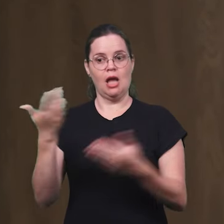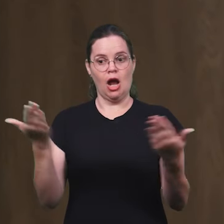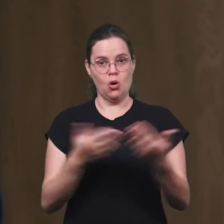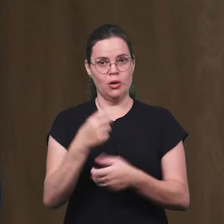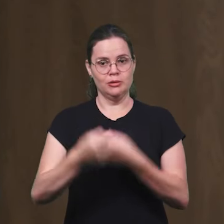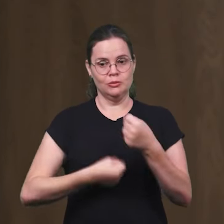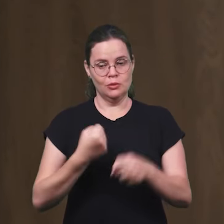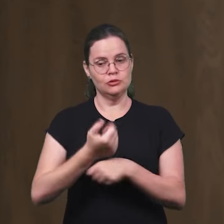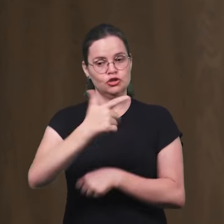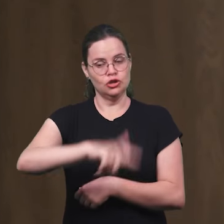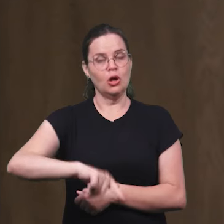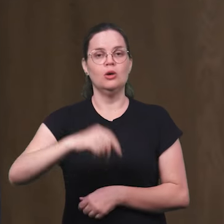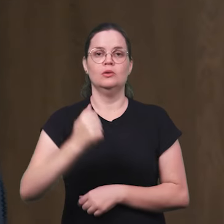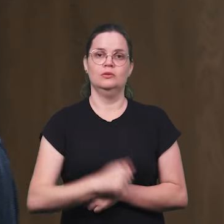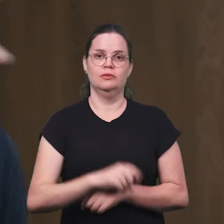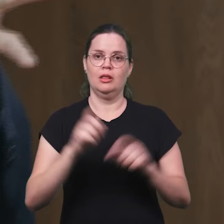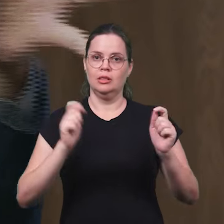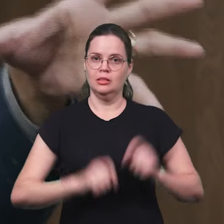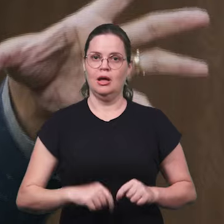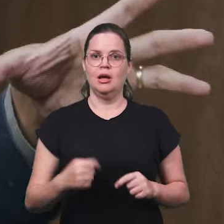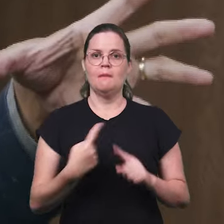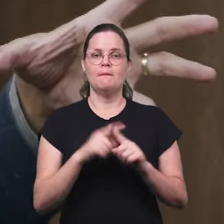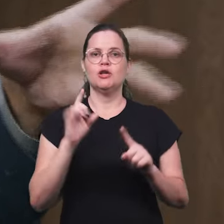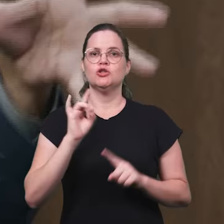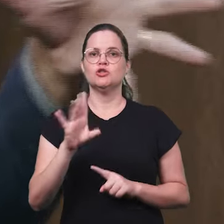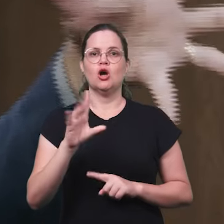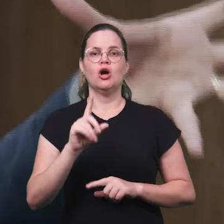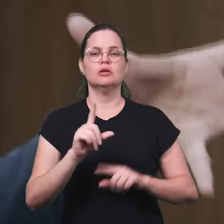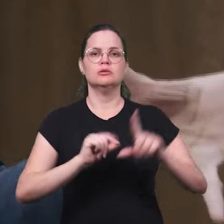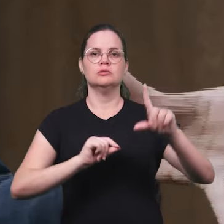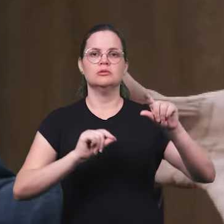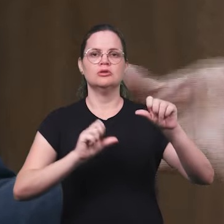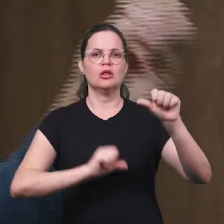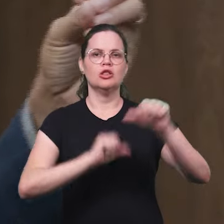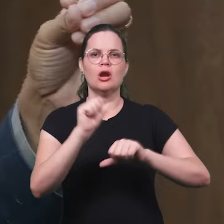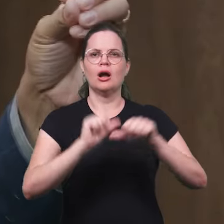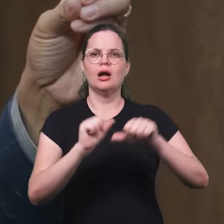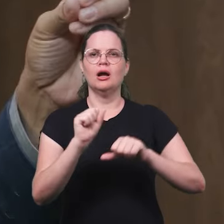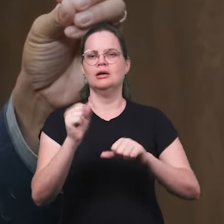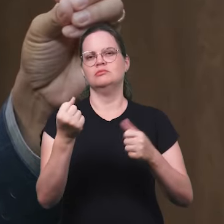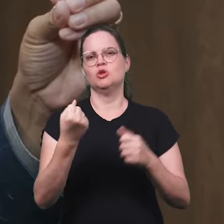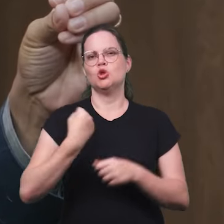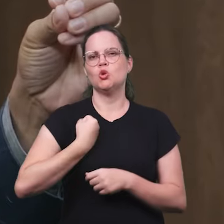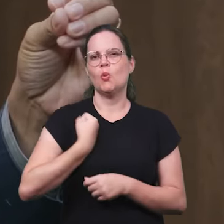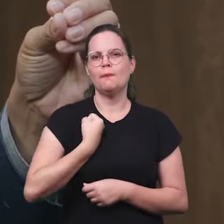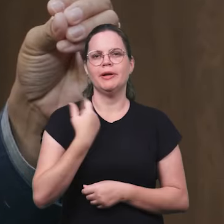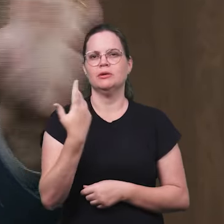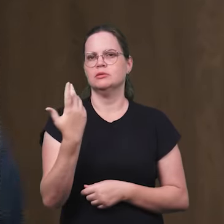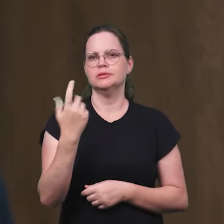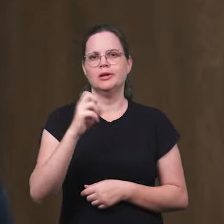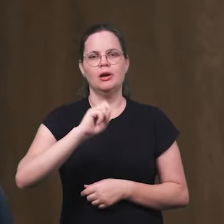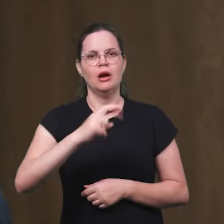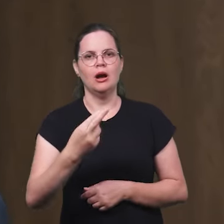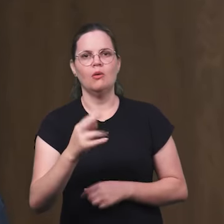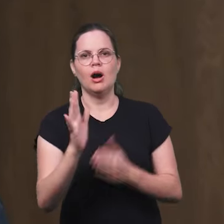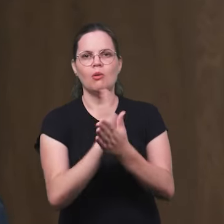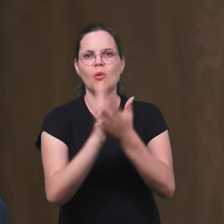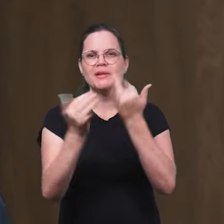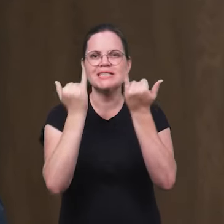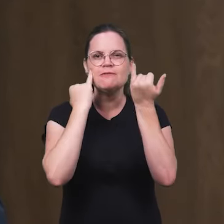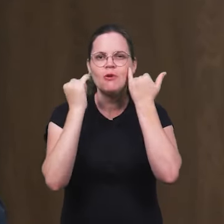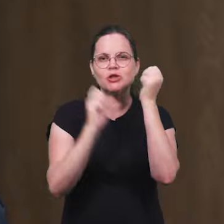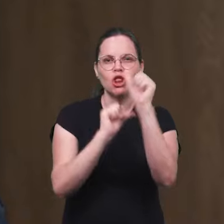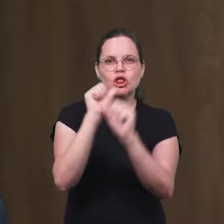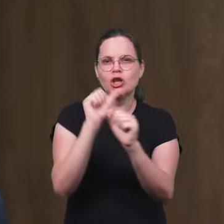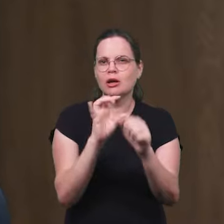às vezes apresenta novamente, alterando valores, reescrevendo um pouco algumas informações. Então,